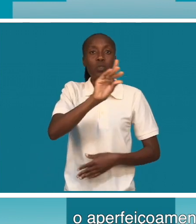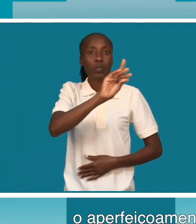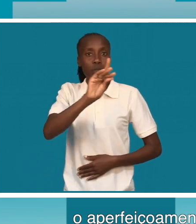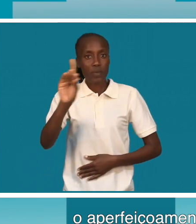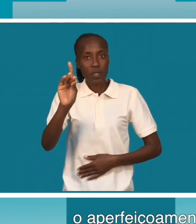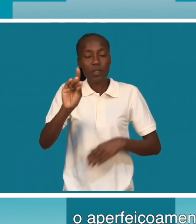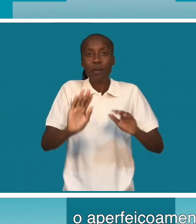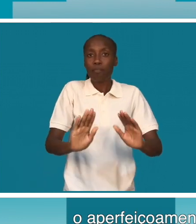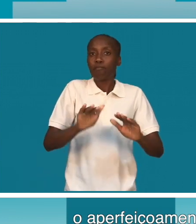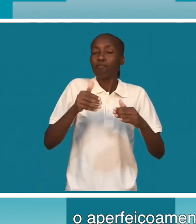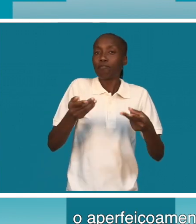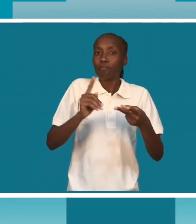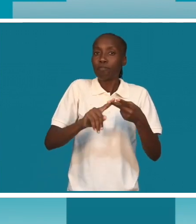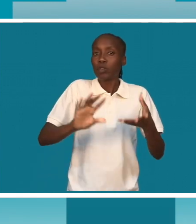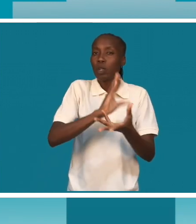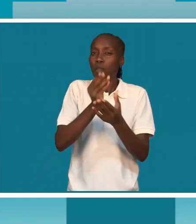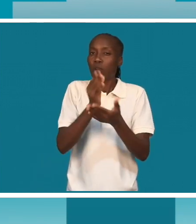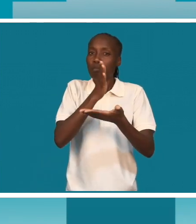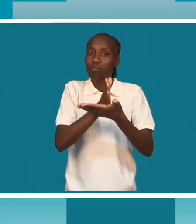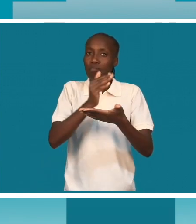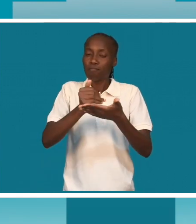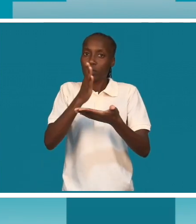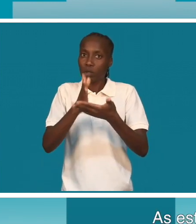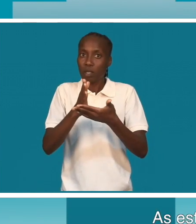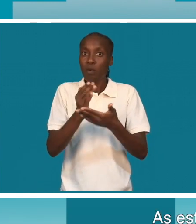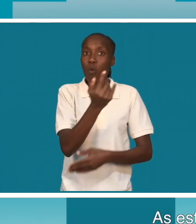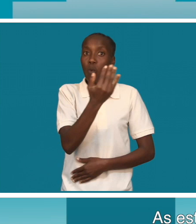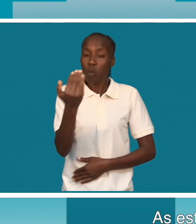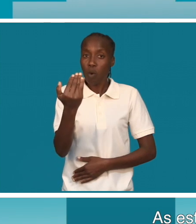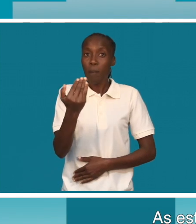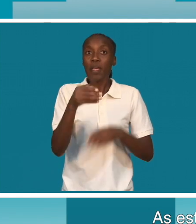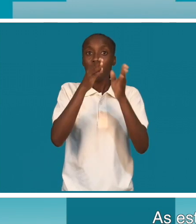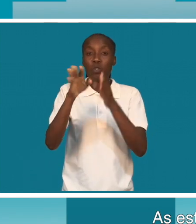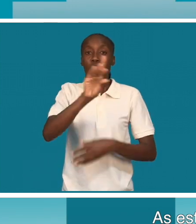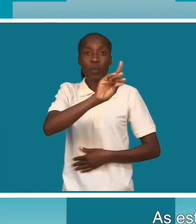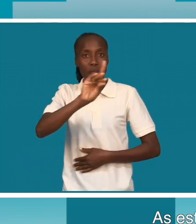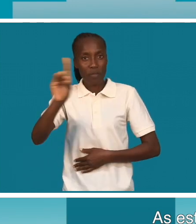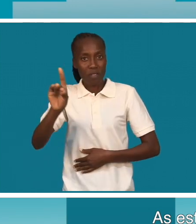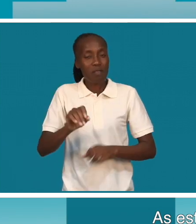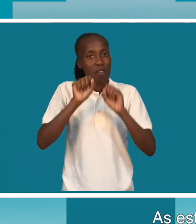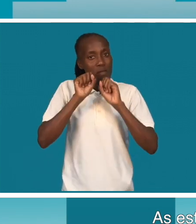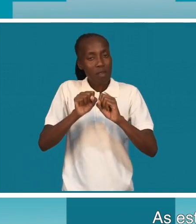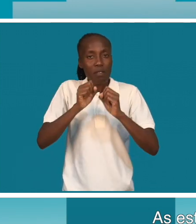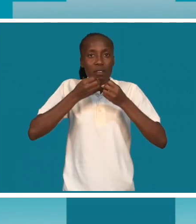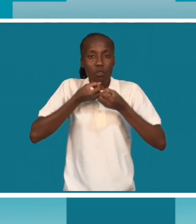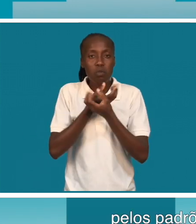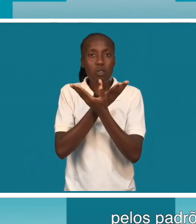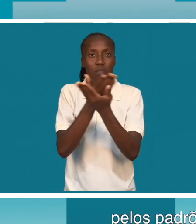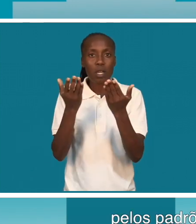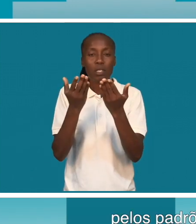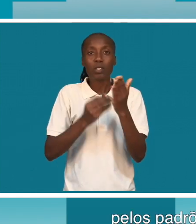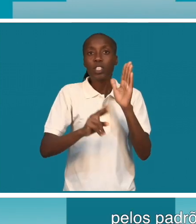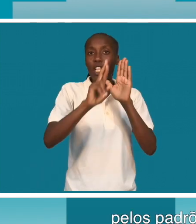deficiência. Em todos os setores, estatísticas sobre deficiência devem ser informadas